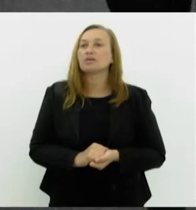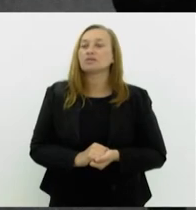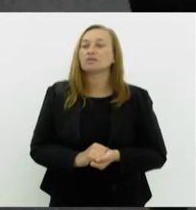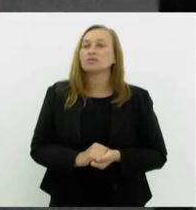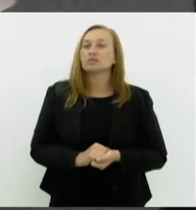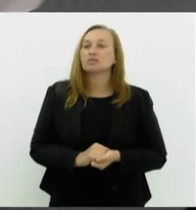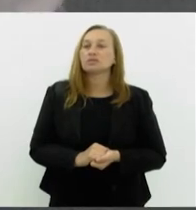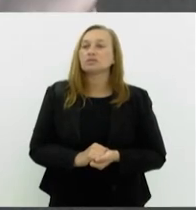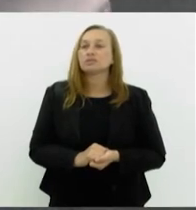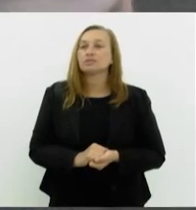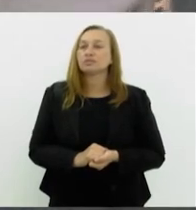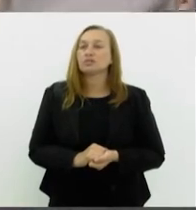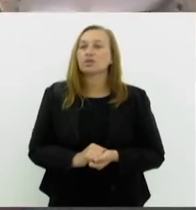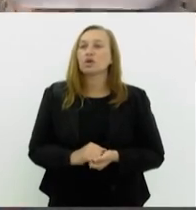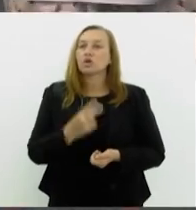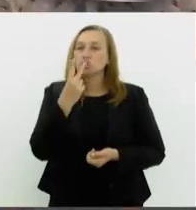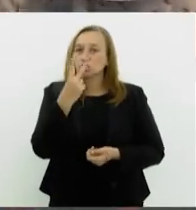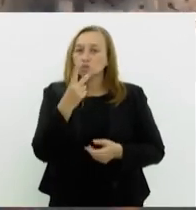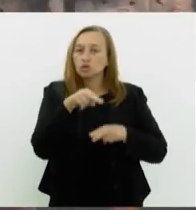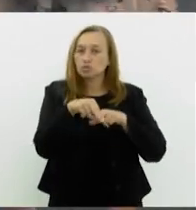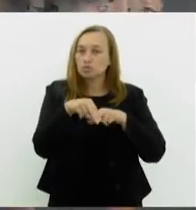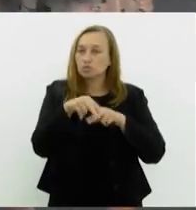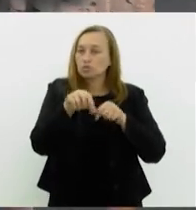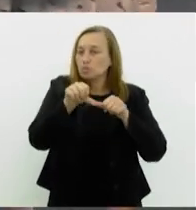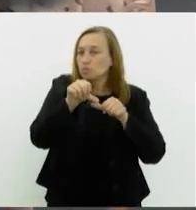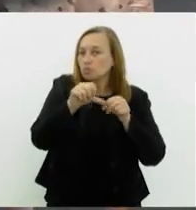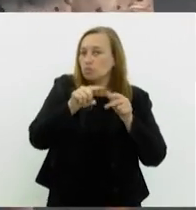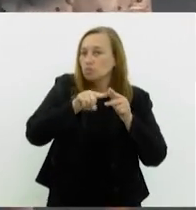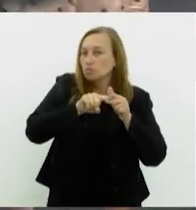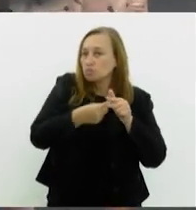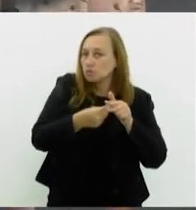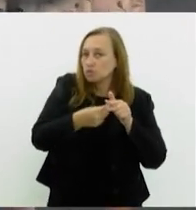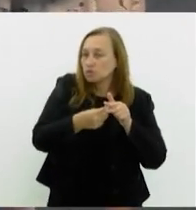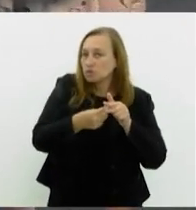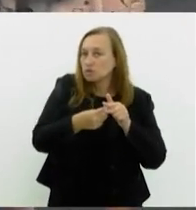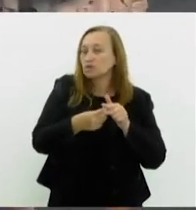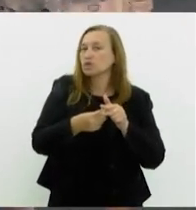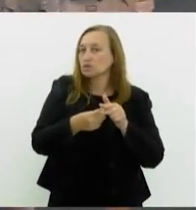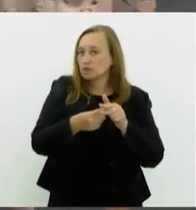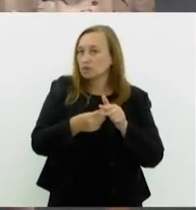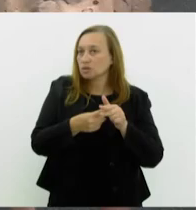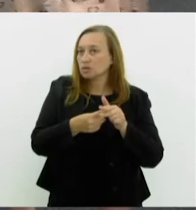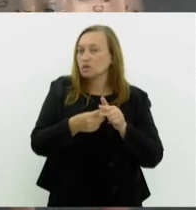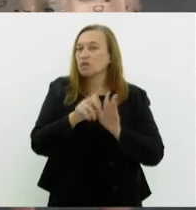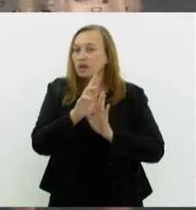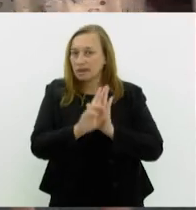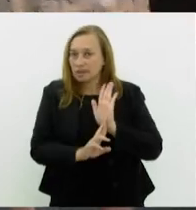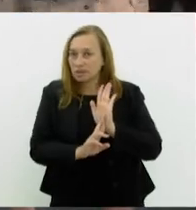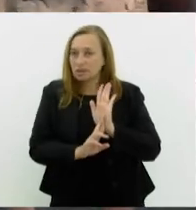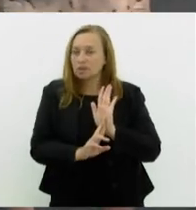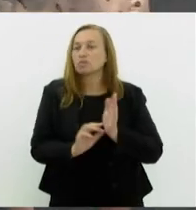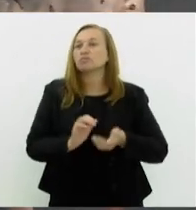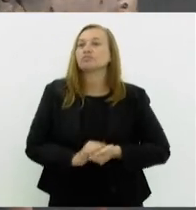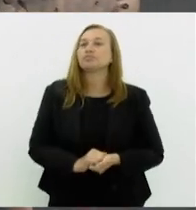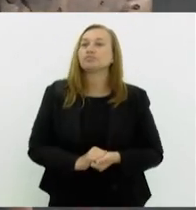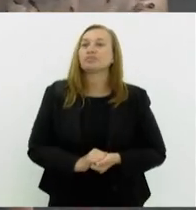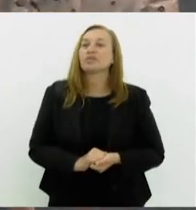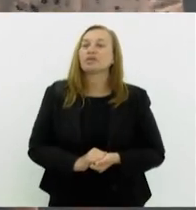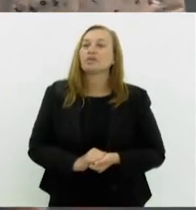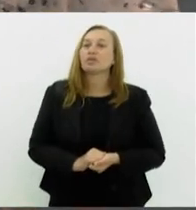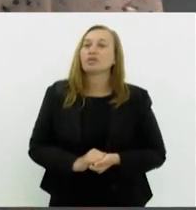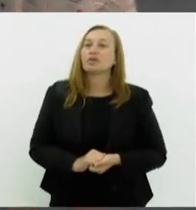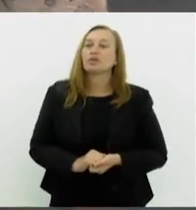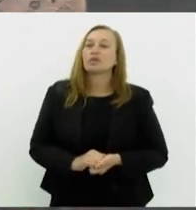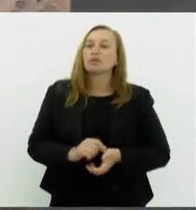duas modificações redacionais, meramente redacionais. No